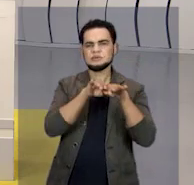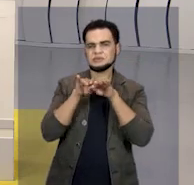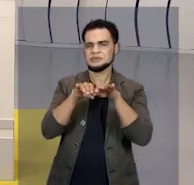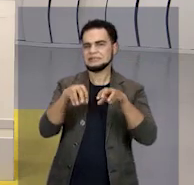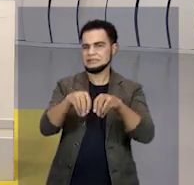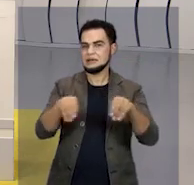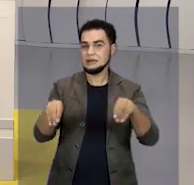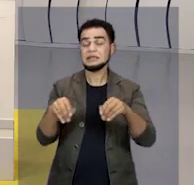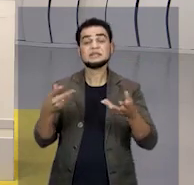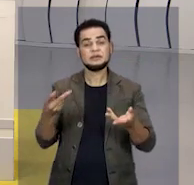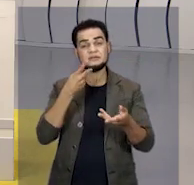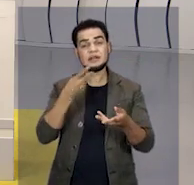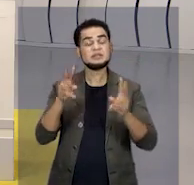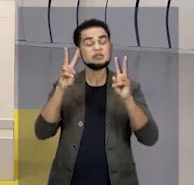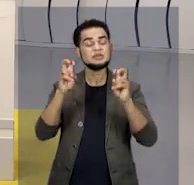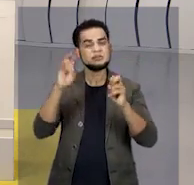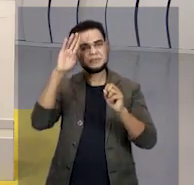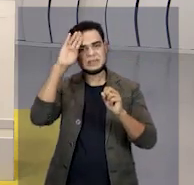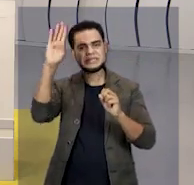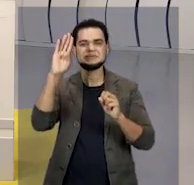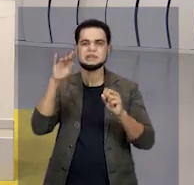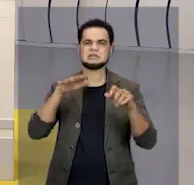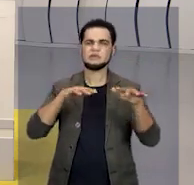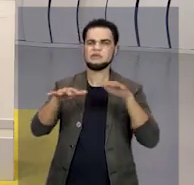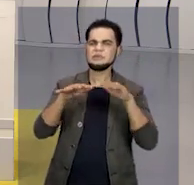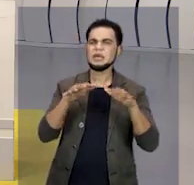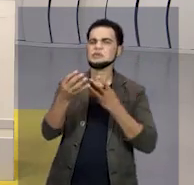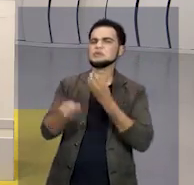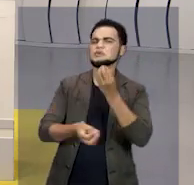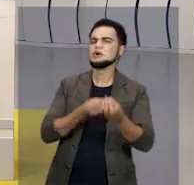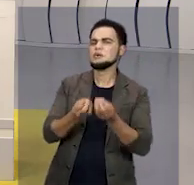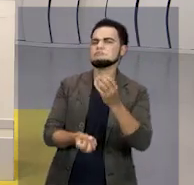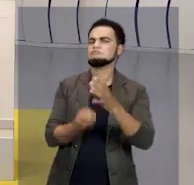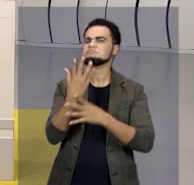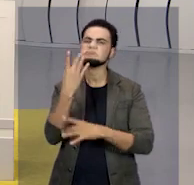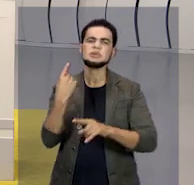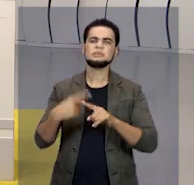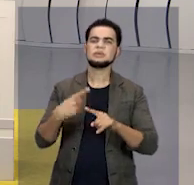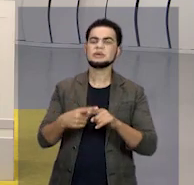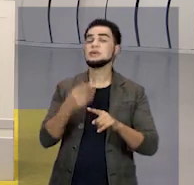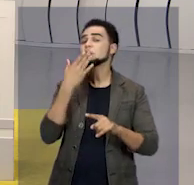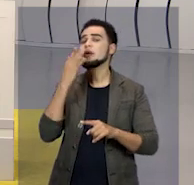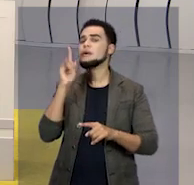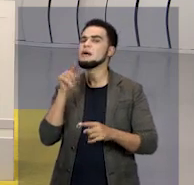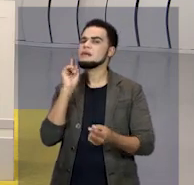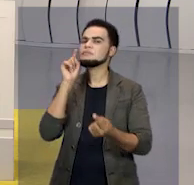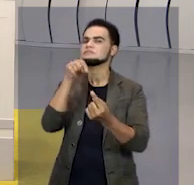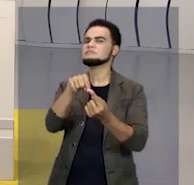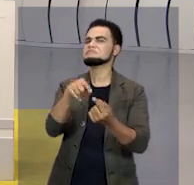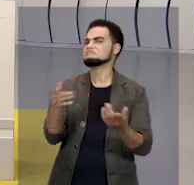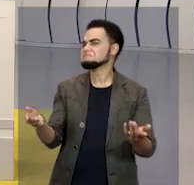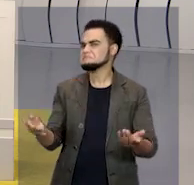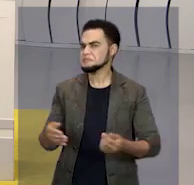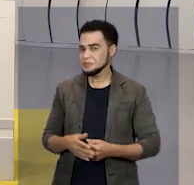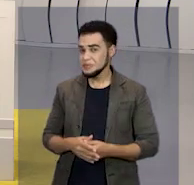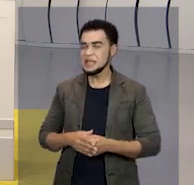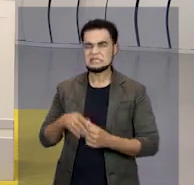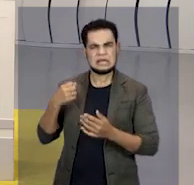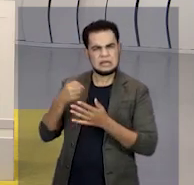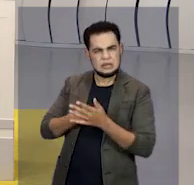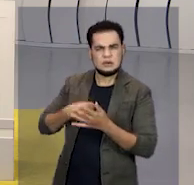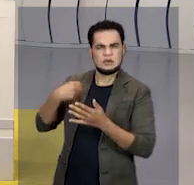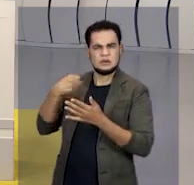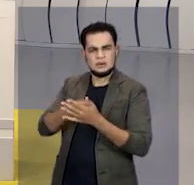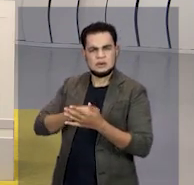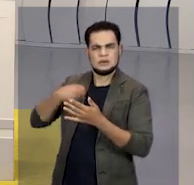movimentos sociais, como eles surgiram, por que surgiram e quais os seus objetivos, Então, ou seja, essa luta que